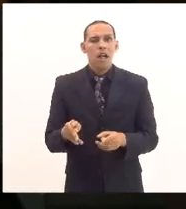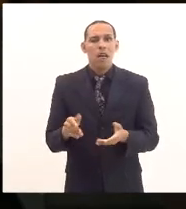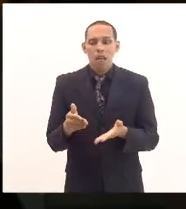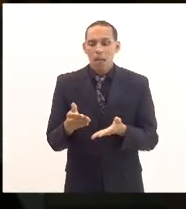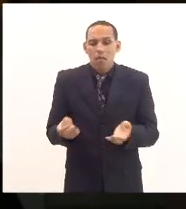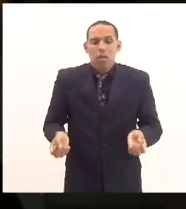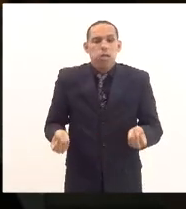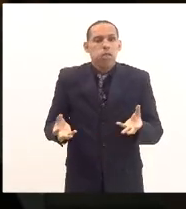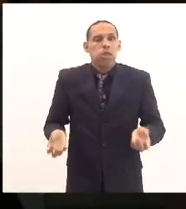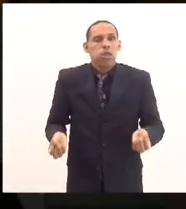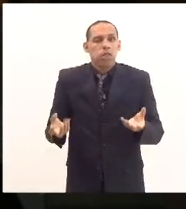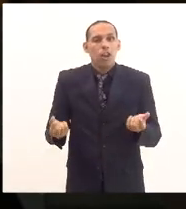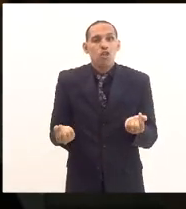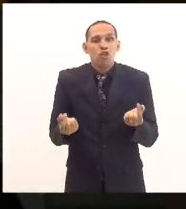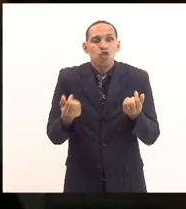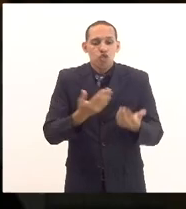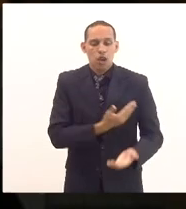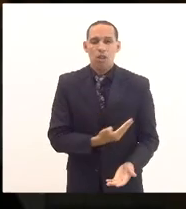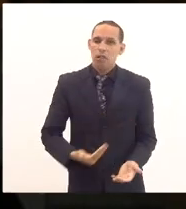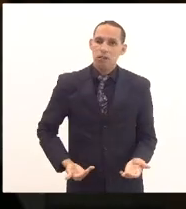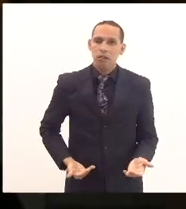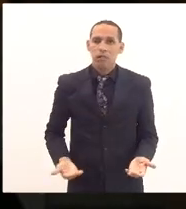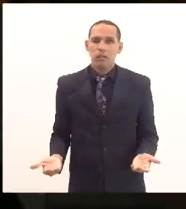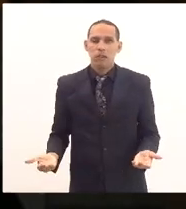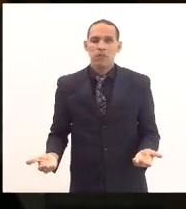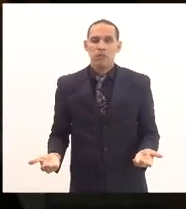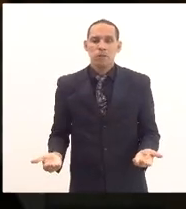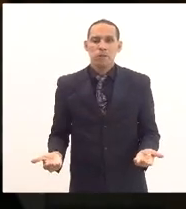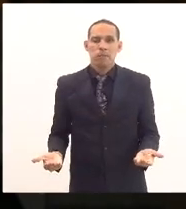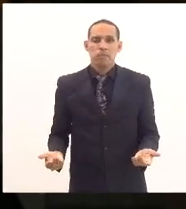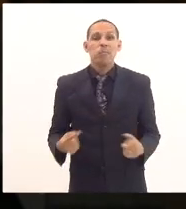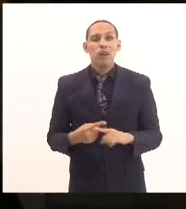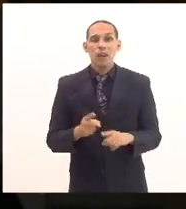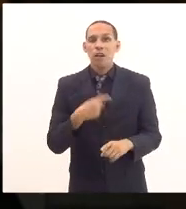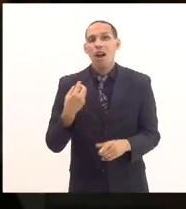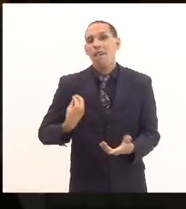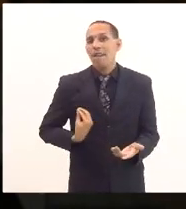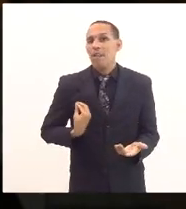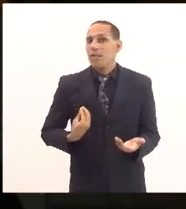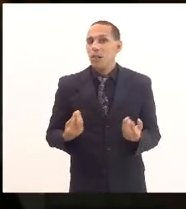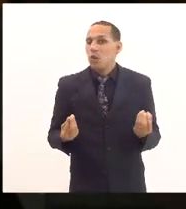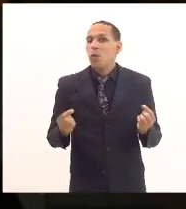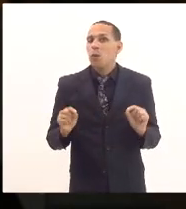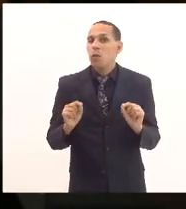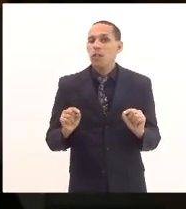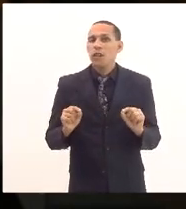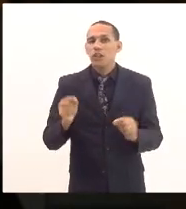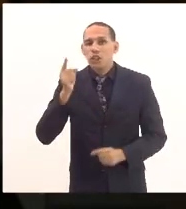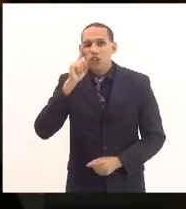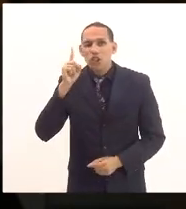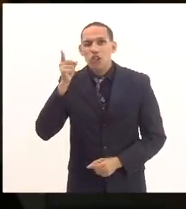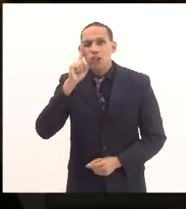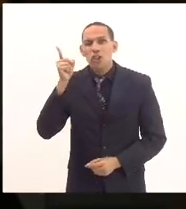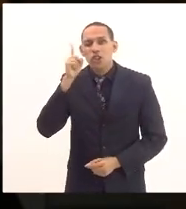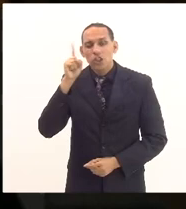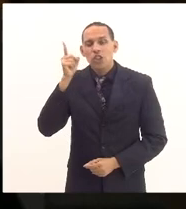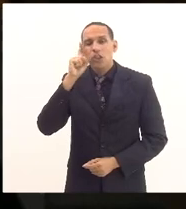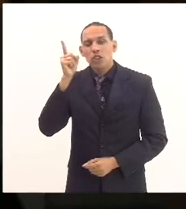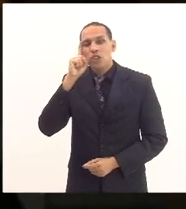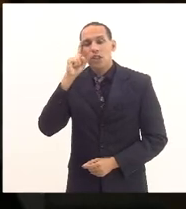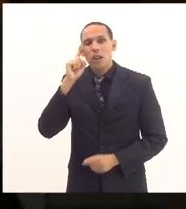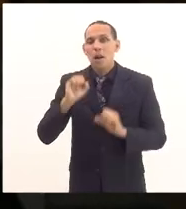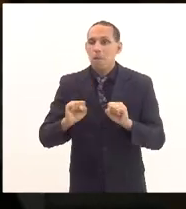de dinheiro público, estamos convivendo com um risco diário de